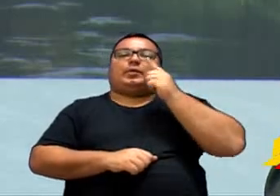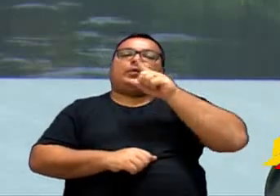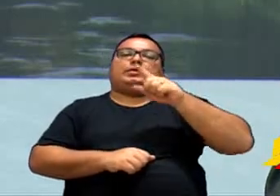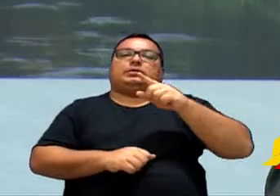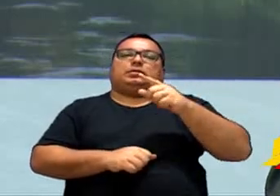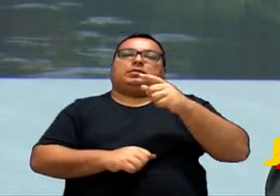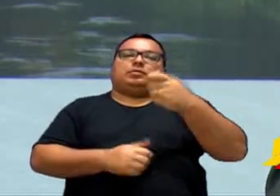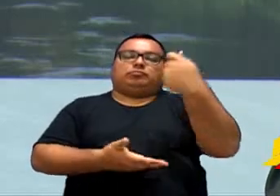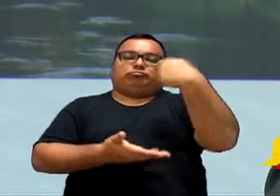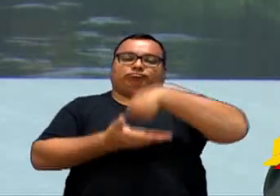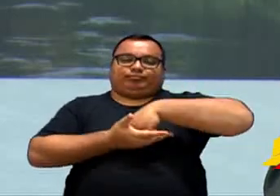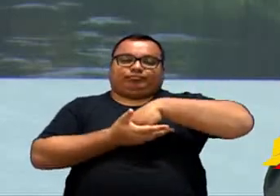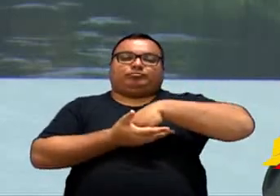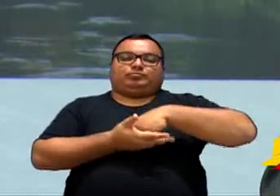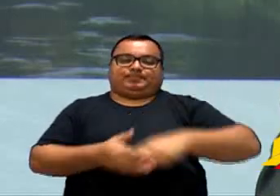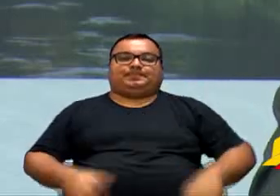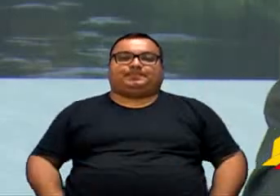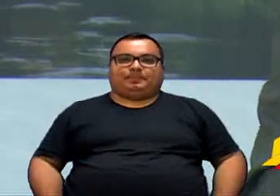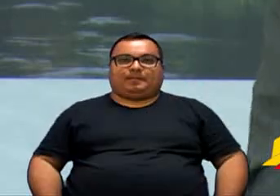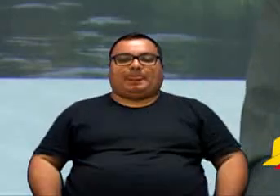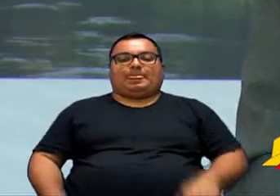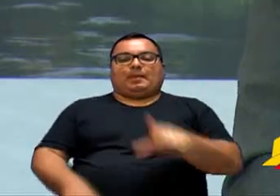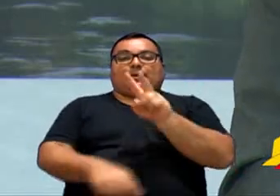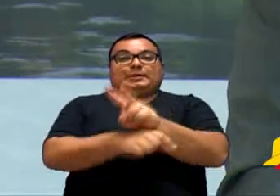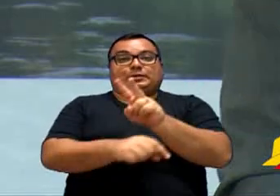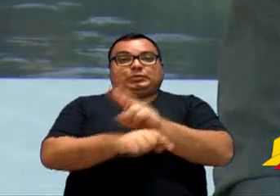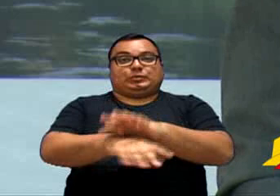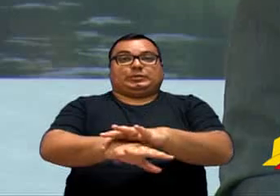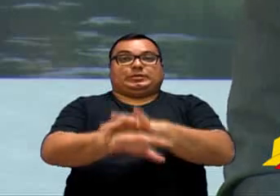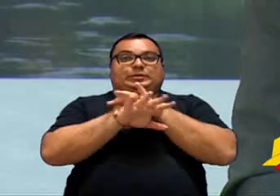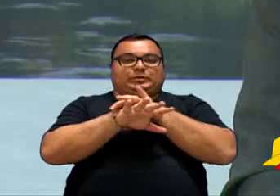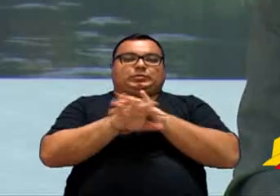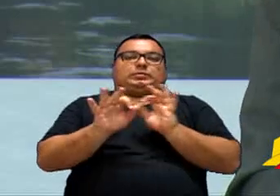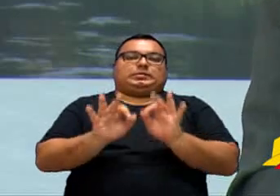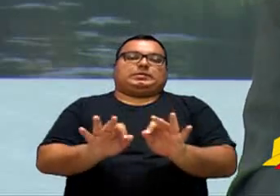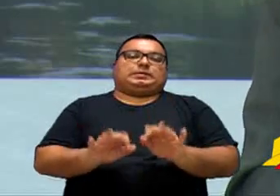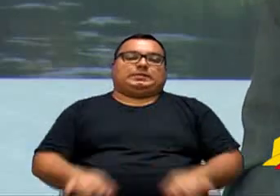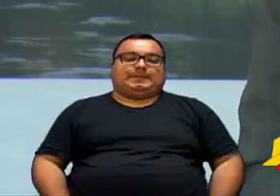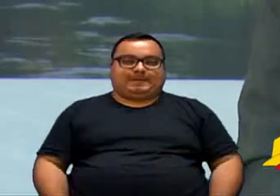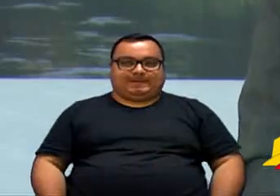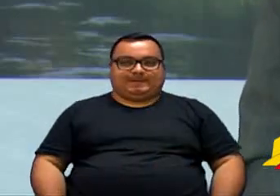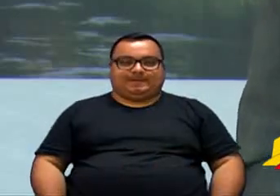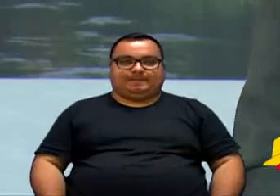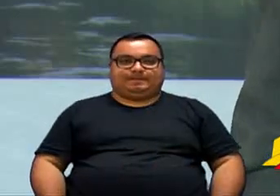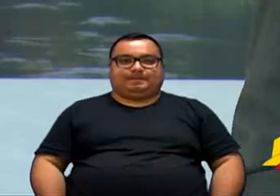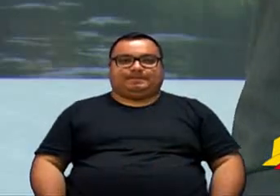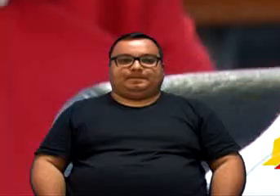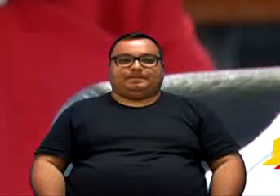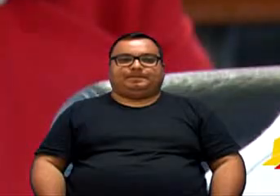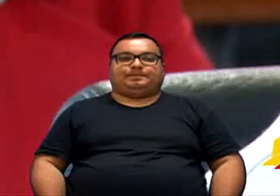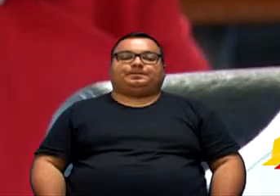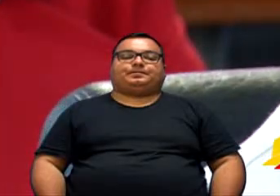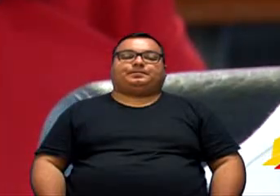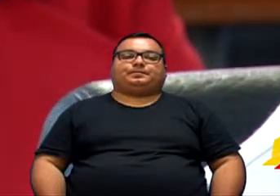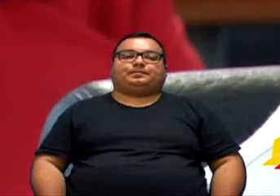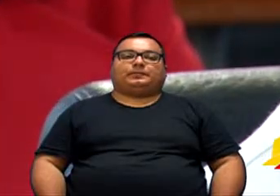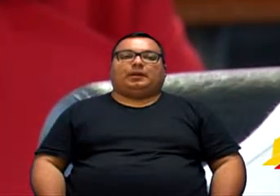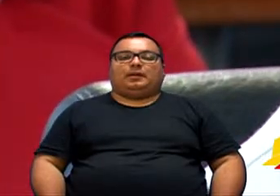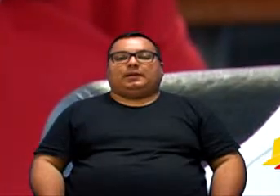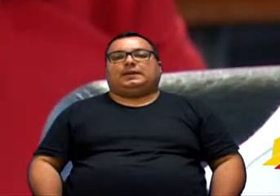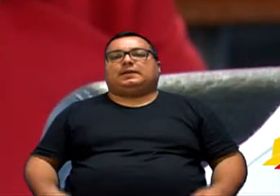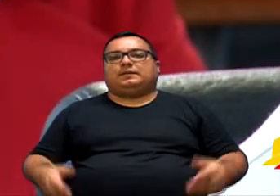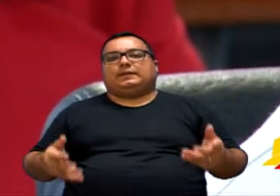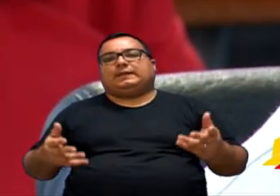possa ser feito o pagamento da seguridade dele, da previdenciário dele. O que é que está acontecendo? O